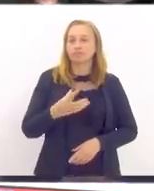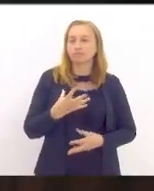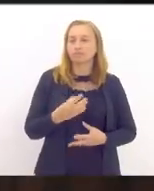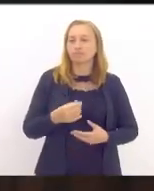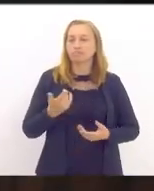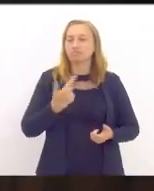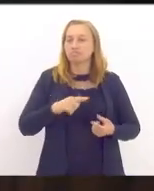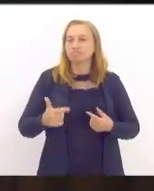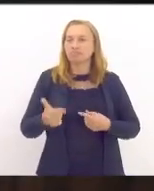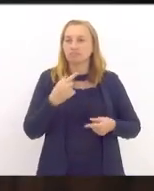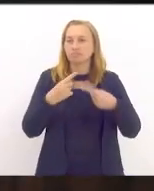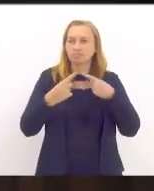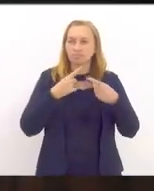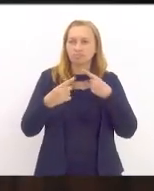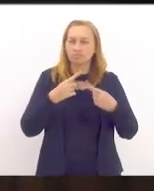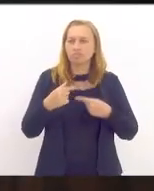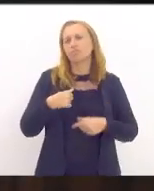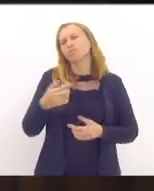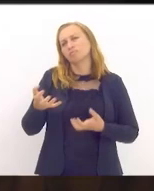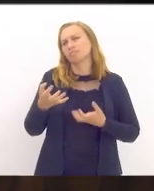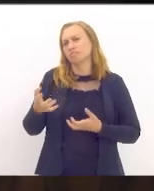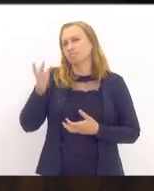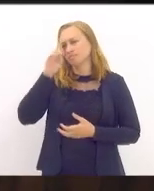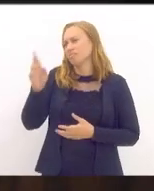não tá vendo que aquele discutir presidente